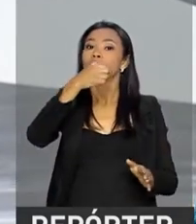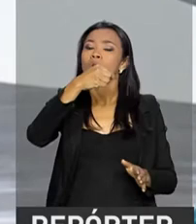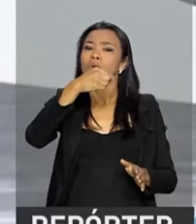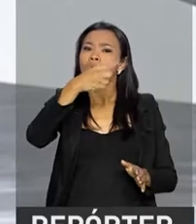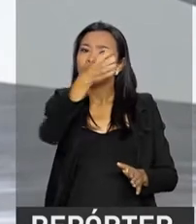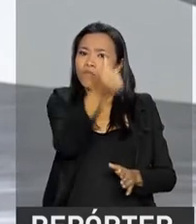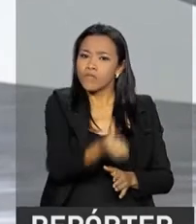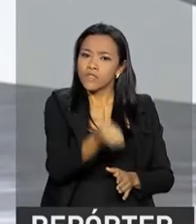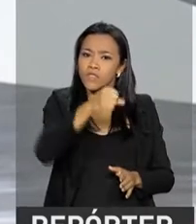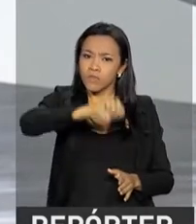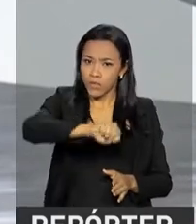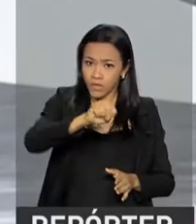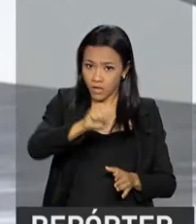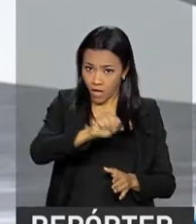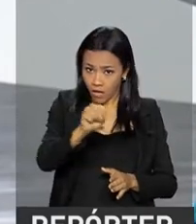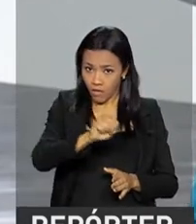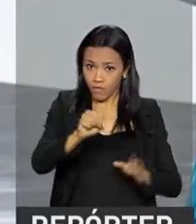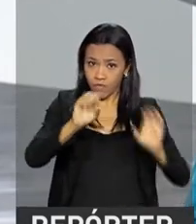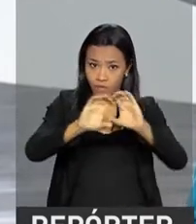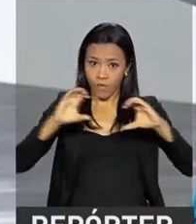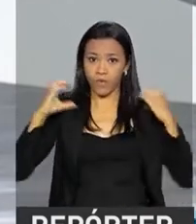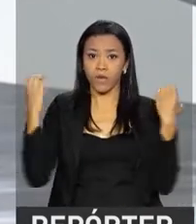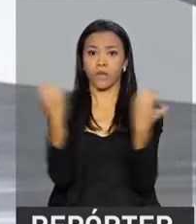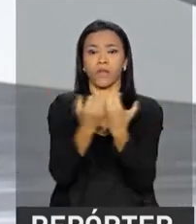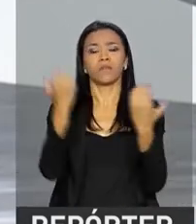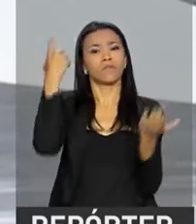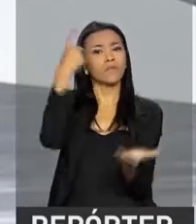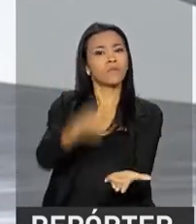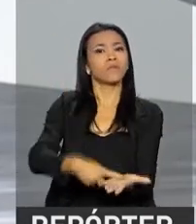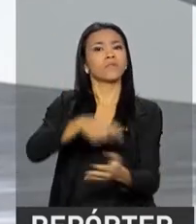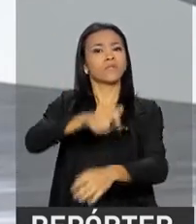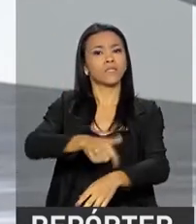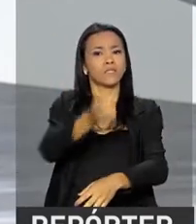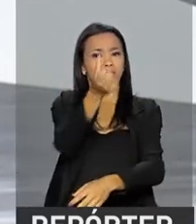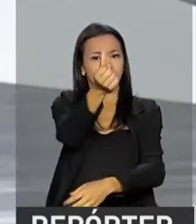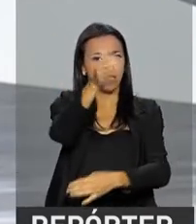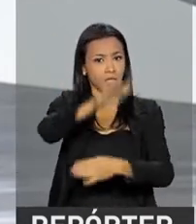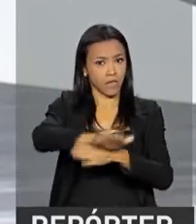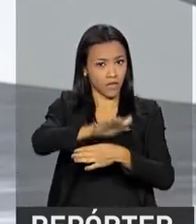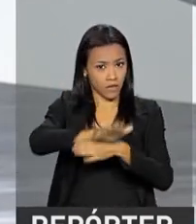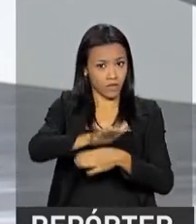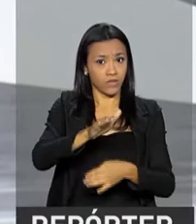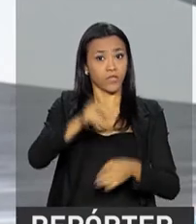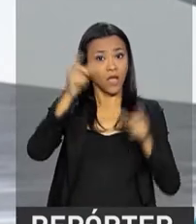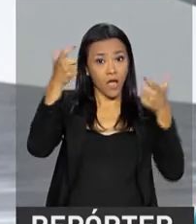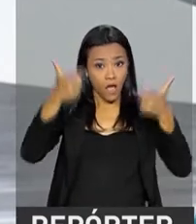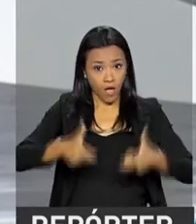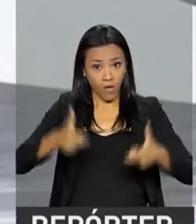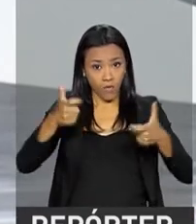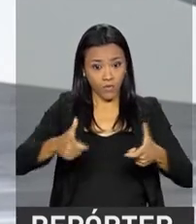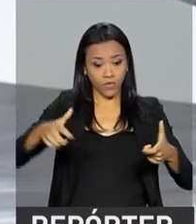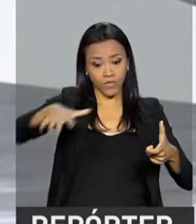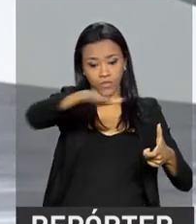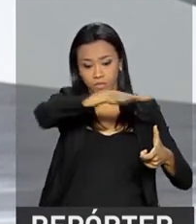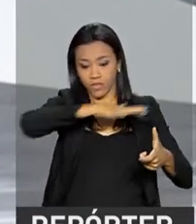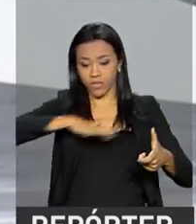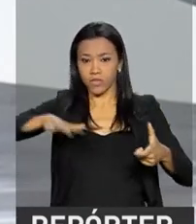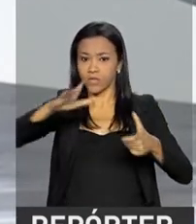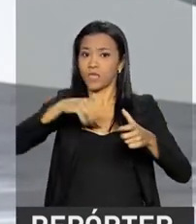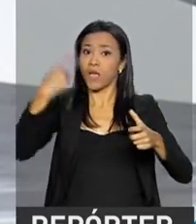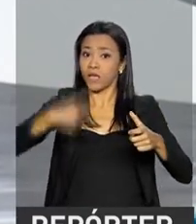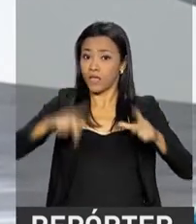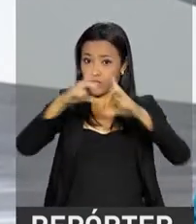aço brasil o evento está marcado para às seis da tarde vai ser realizado no centro internacional de convenções